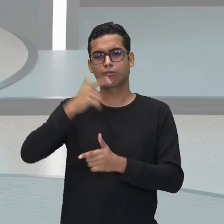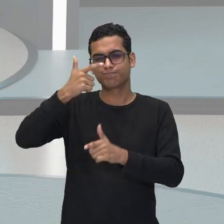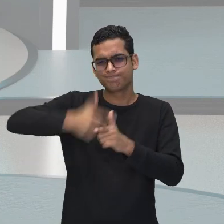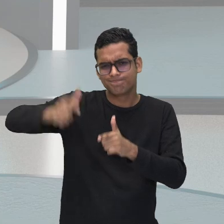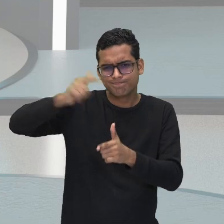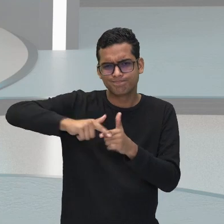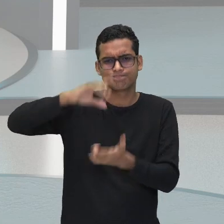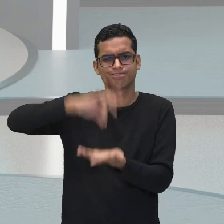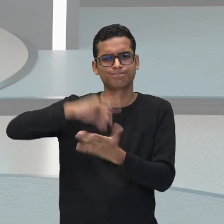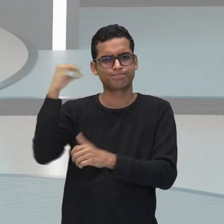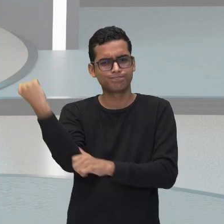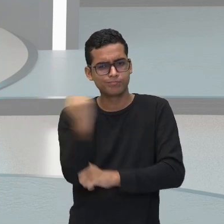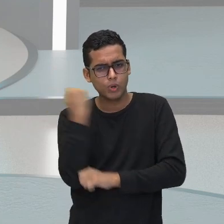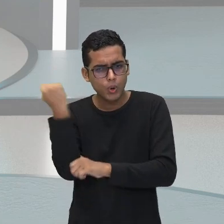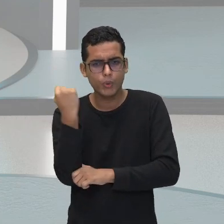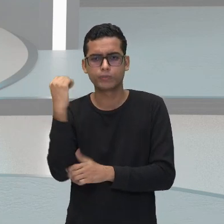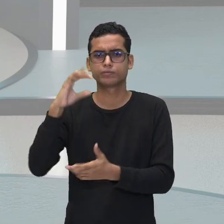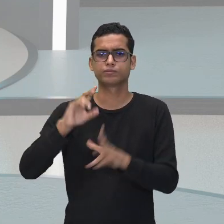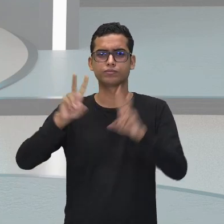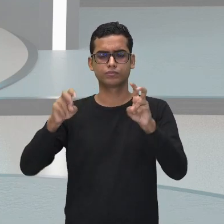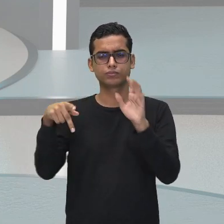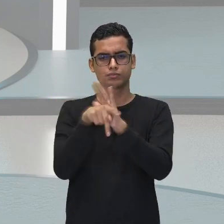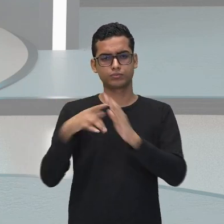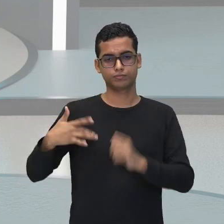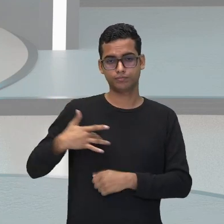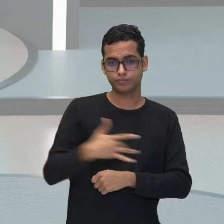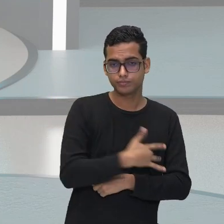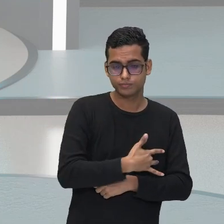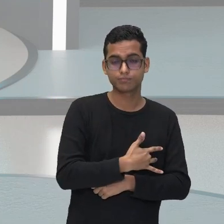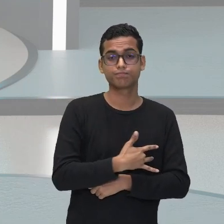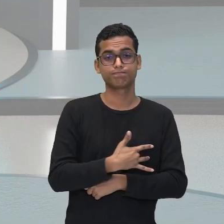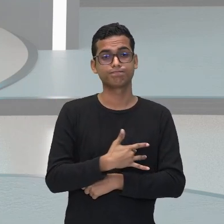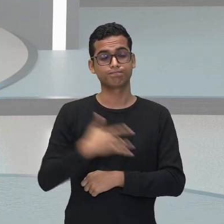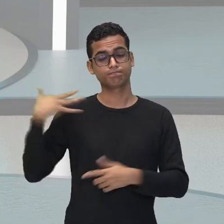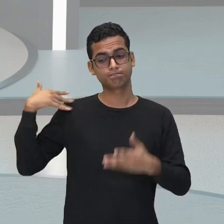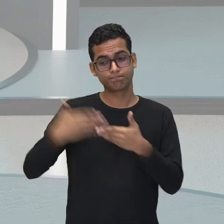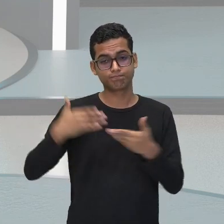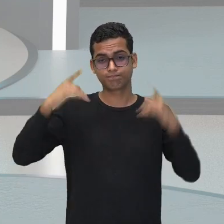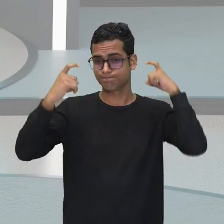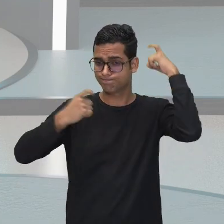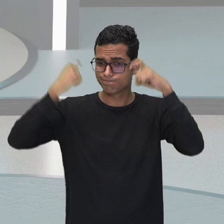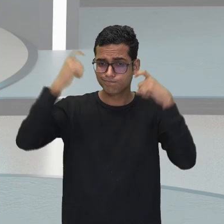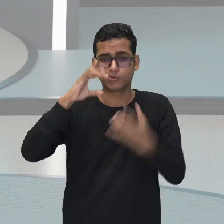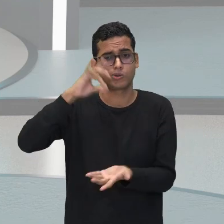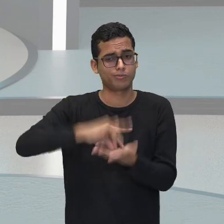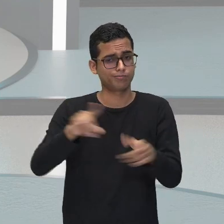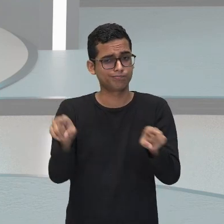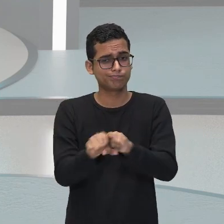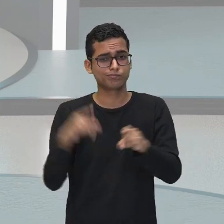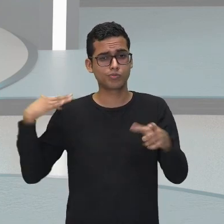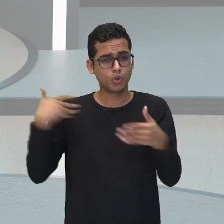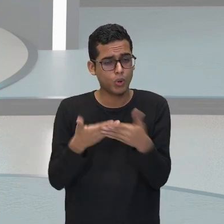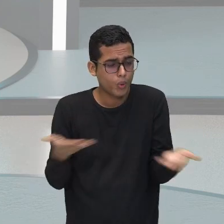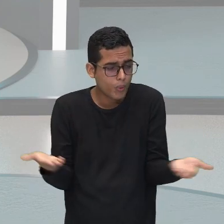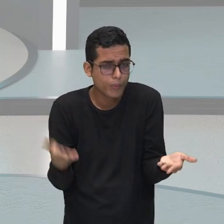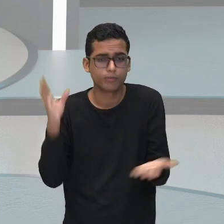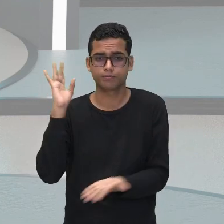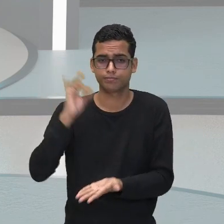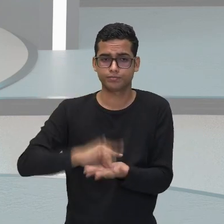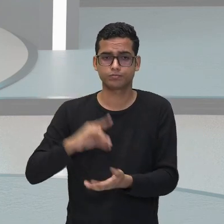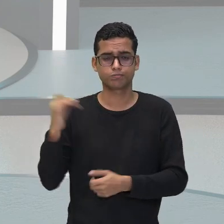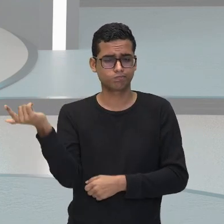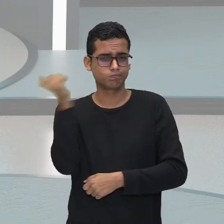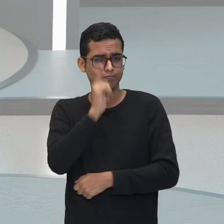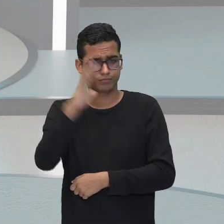problemática, né, a respeito da saúde hoje, muito preocupante nos dias de hoje. Para que a gente entenda, né,